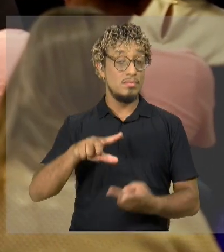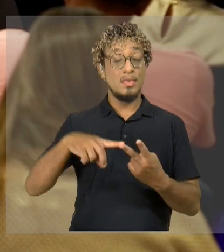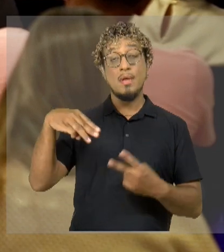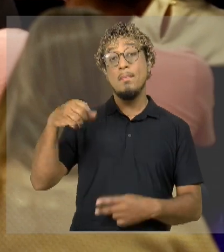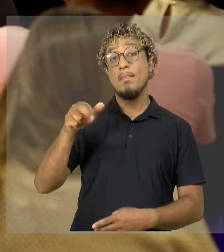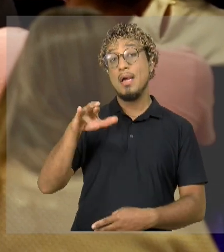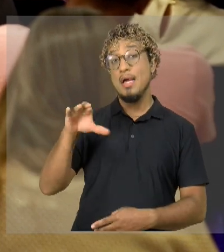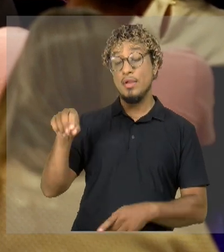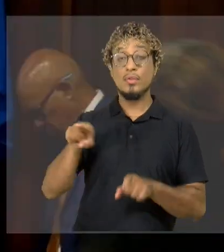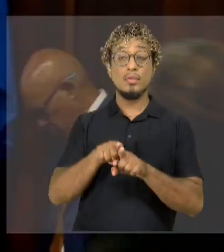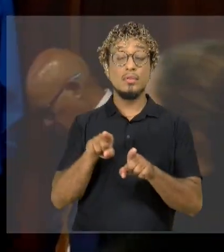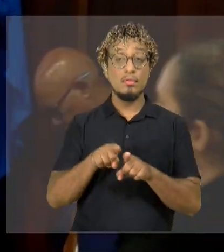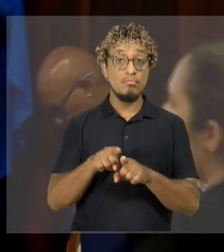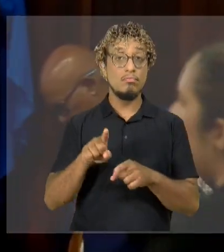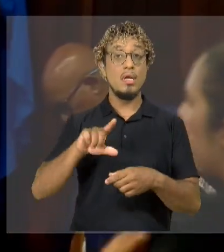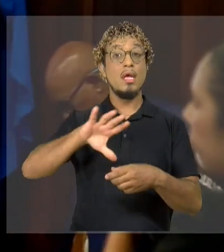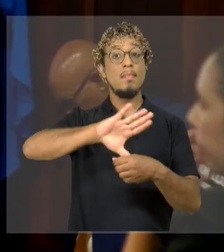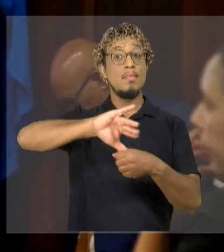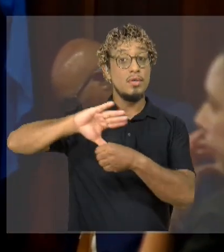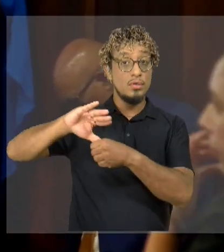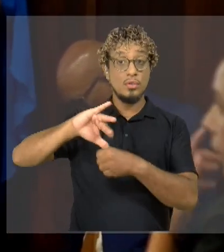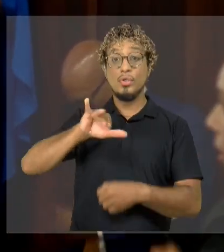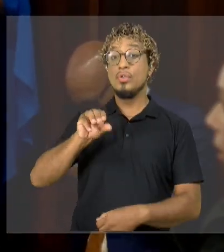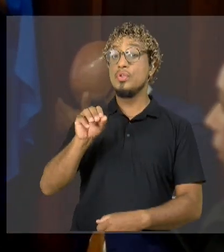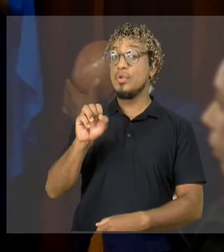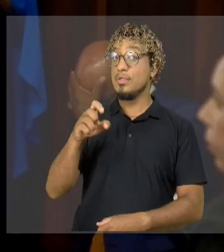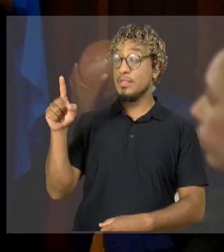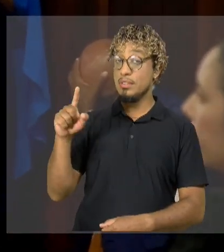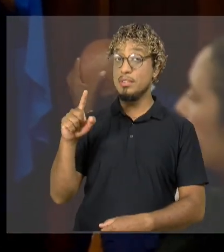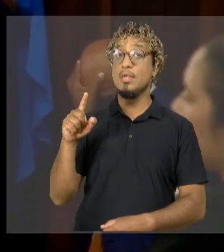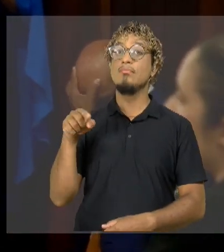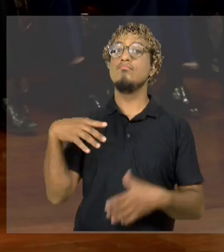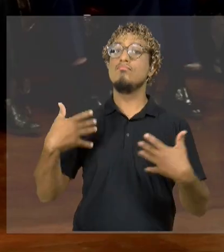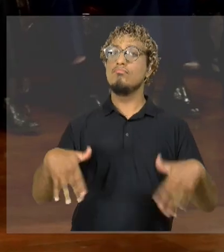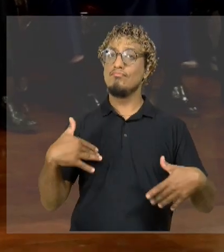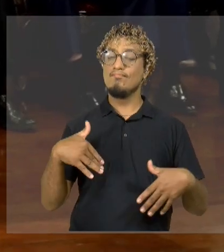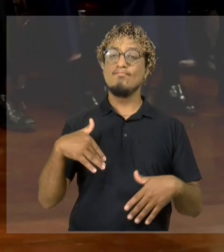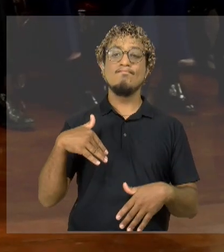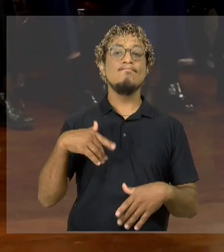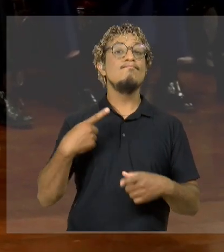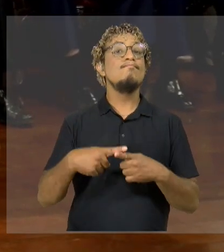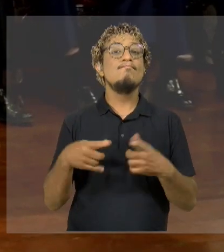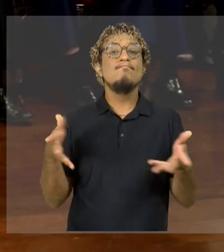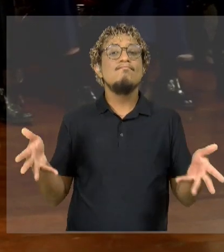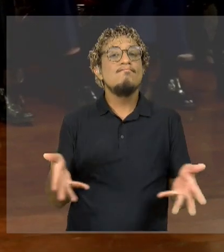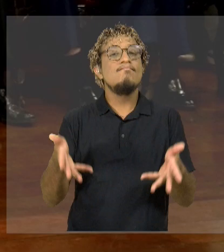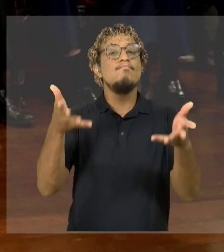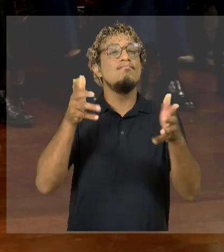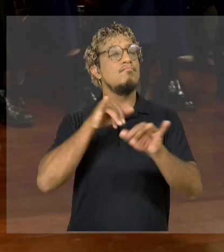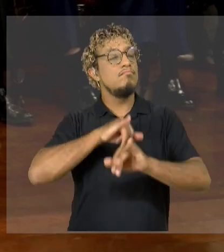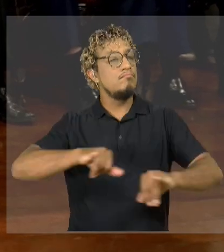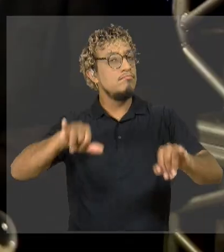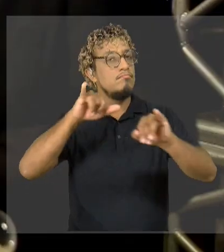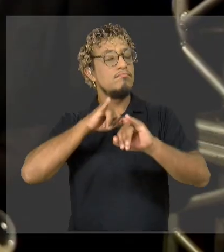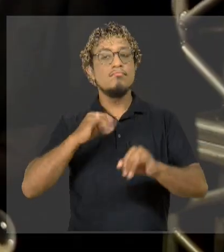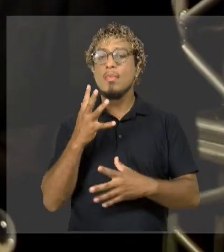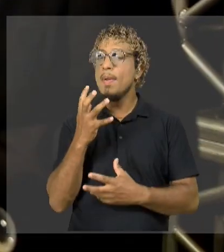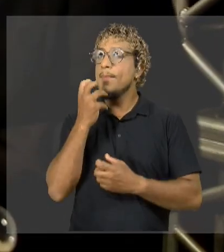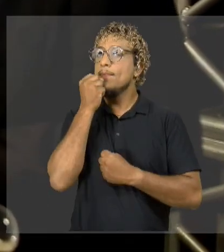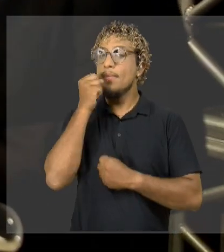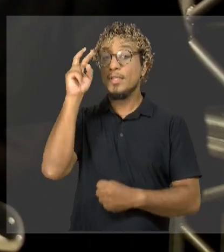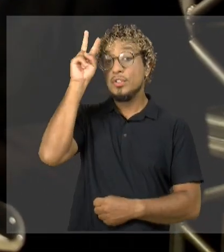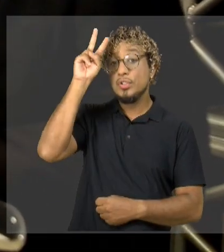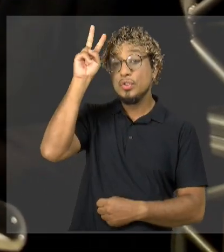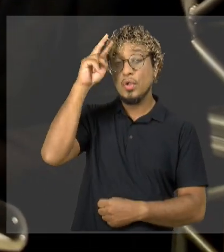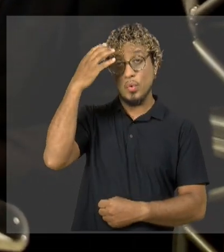José Aparecido de Oliveira. O evento tem como uma das missões institucionais a promoção e a divulgação do patrimônio